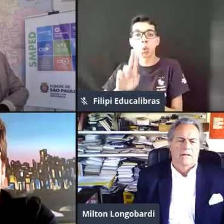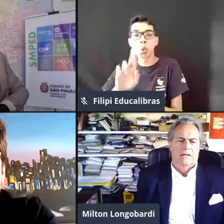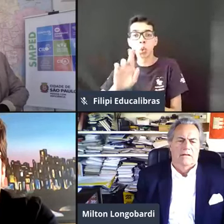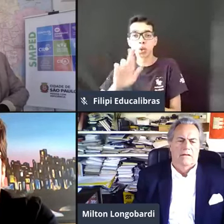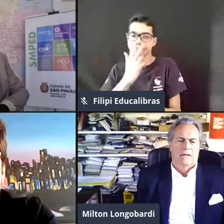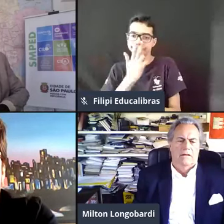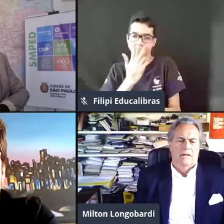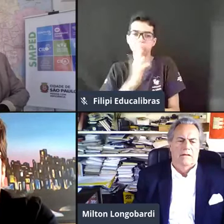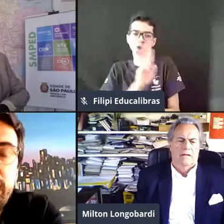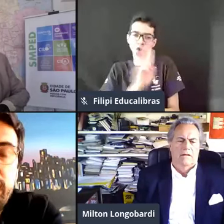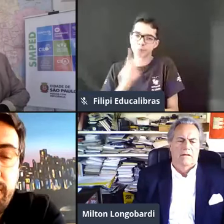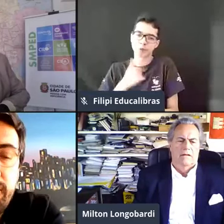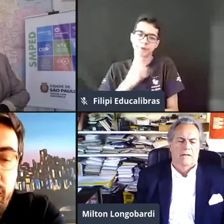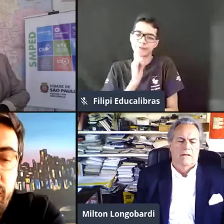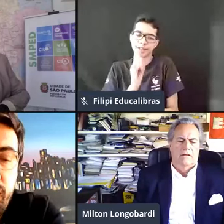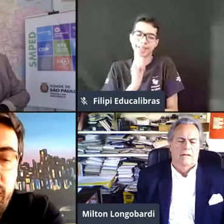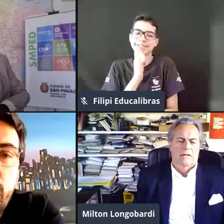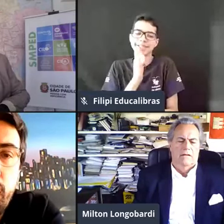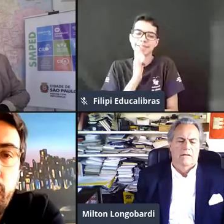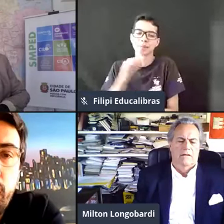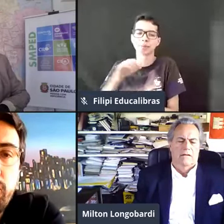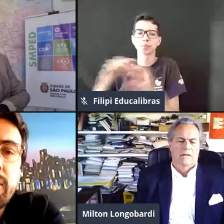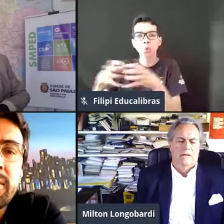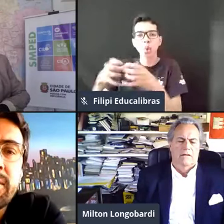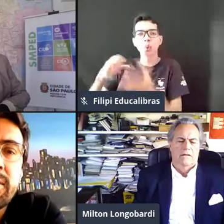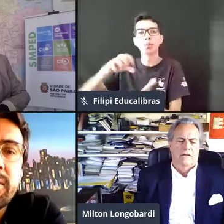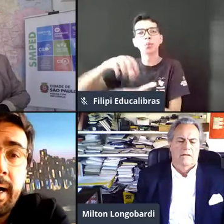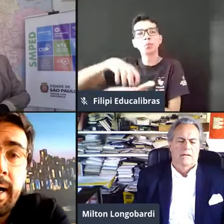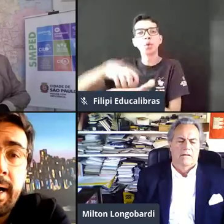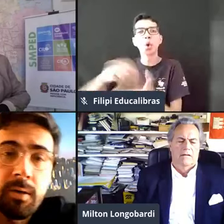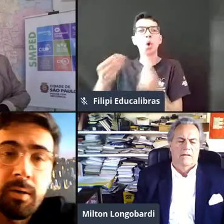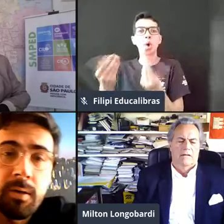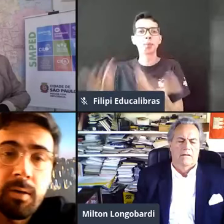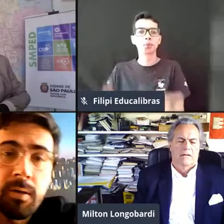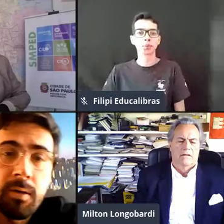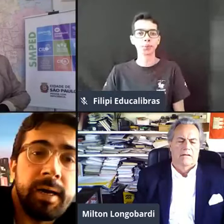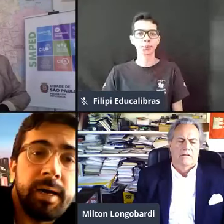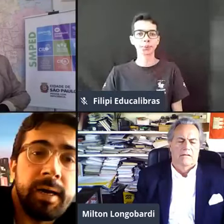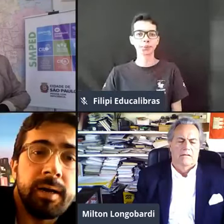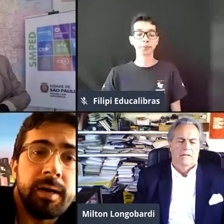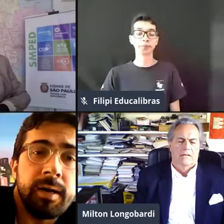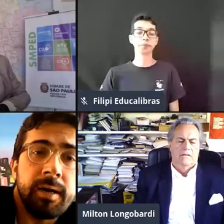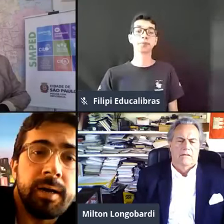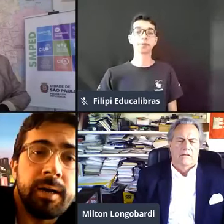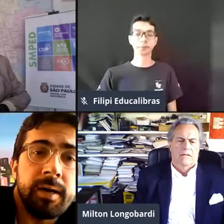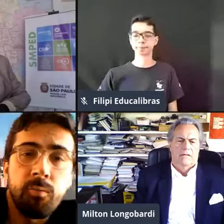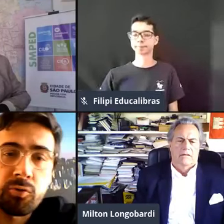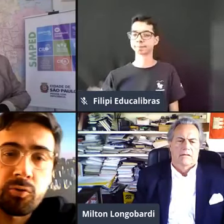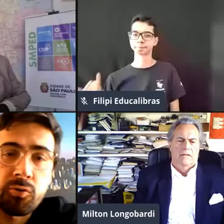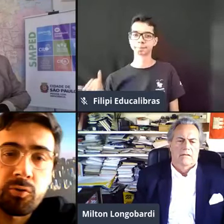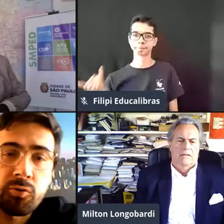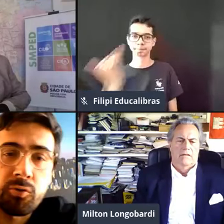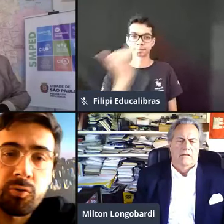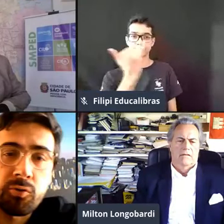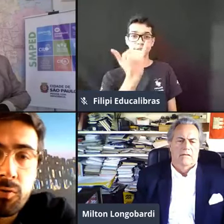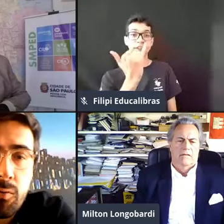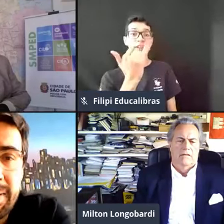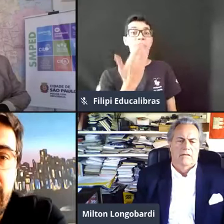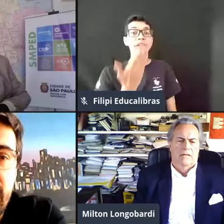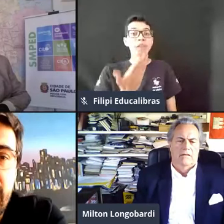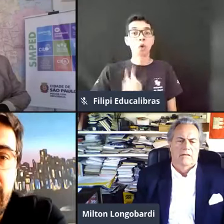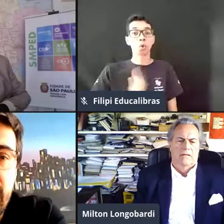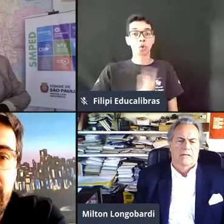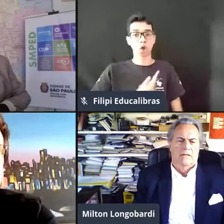A gente formou um grupo multidisciplinar, né, com pessoas com capacidades e